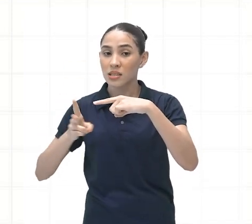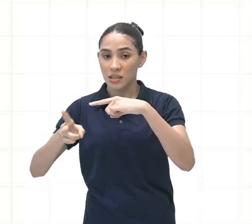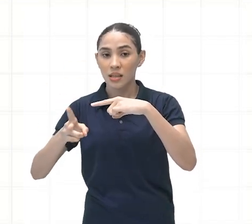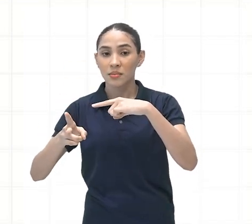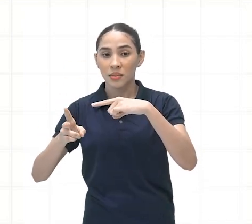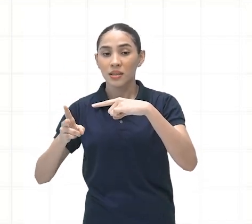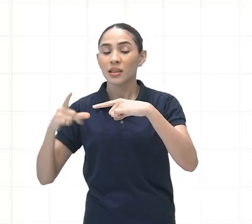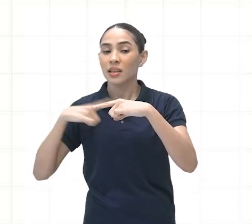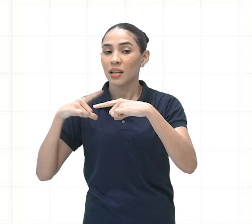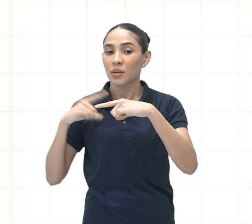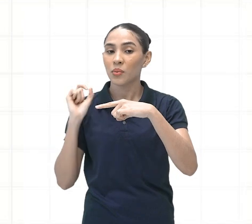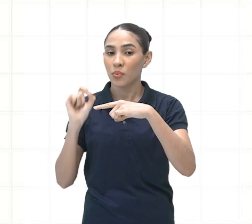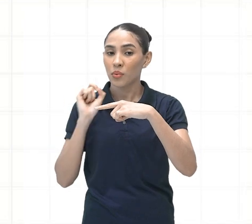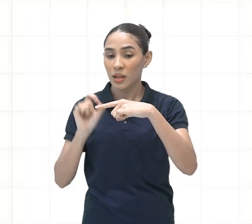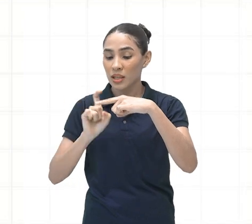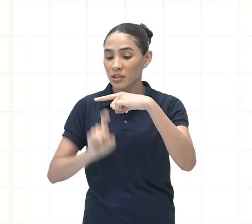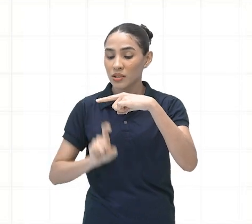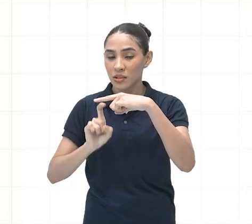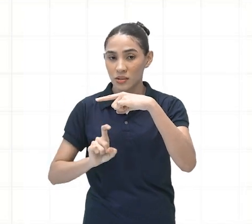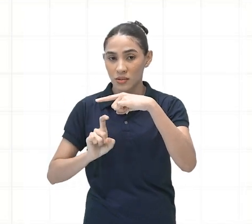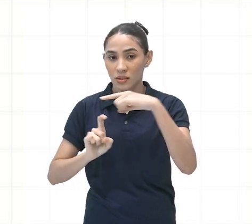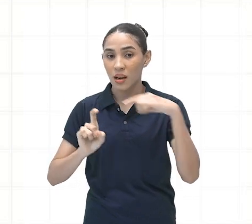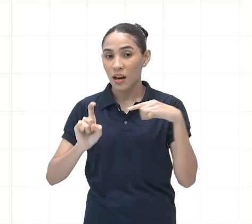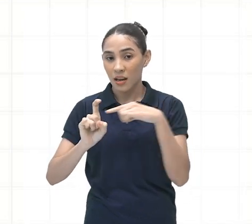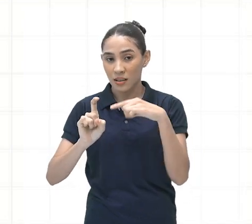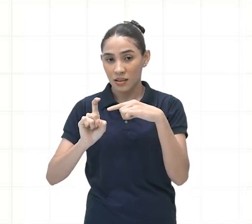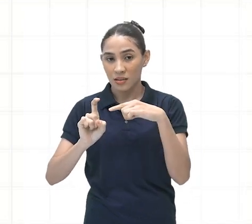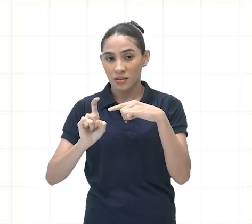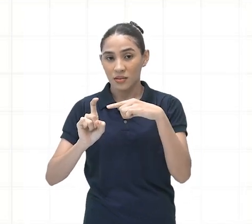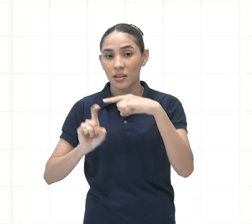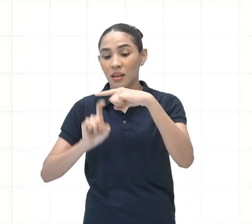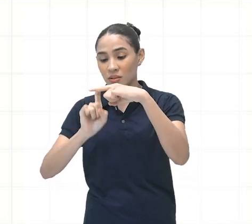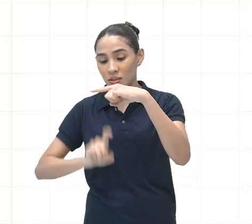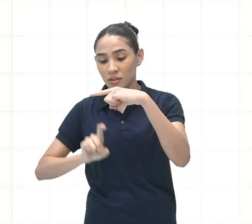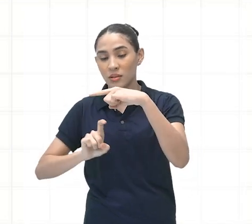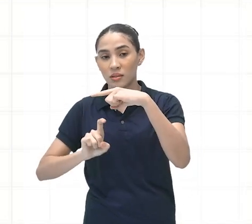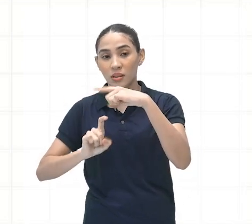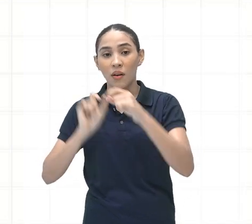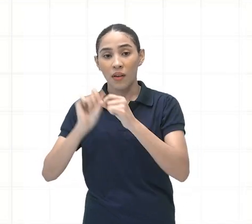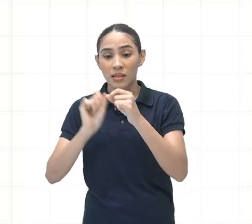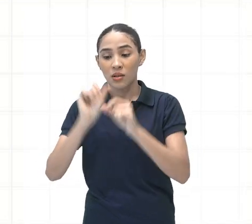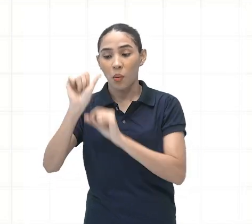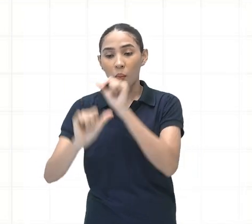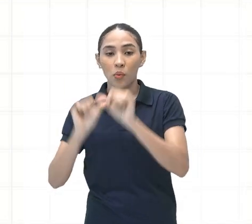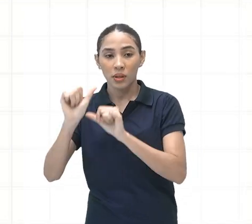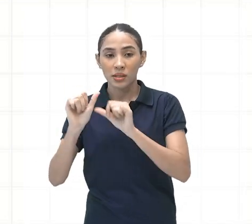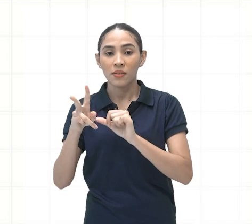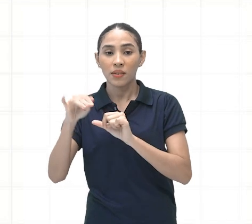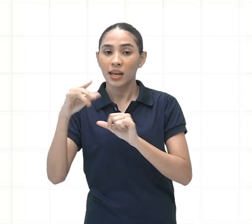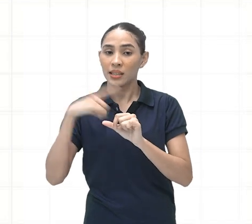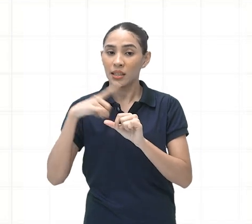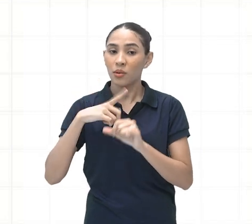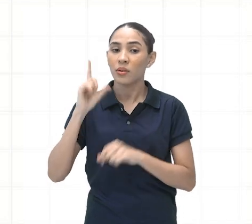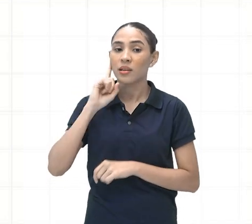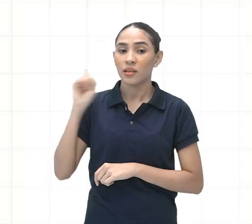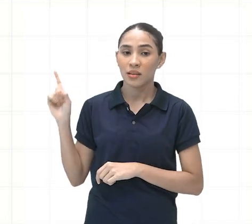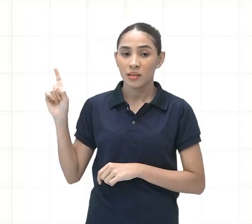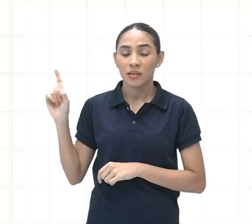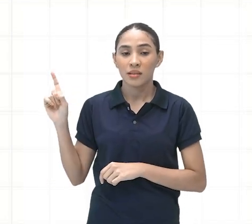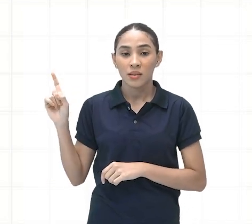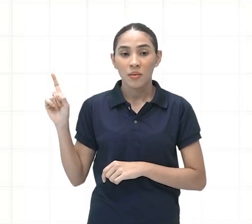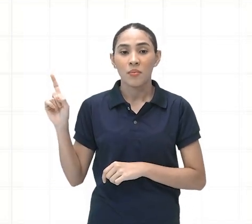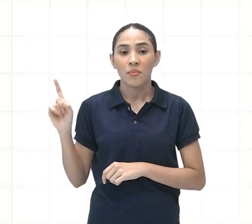tem o x, né? Que tem o valor. Então, fazendo essa inversão, nós vamos ter a seguinte